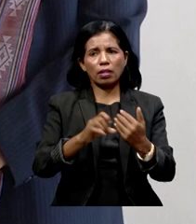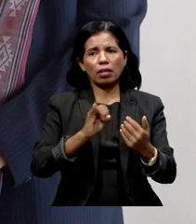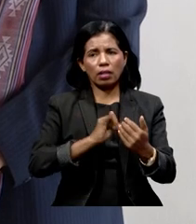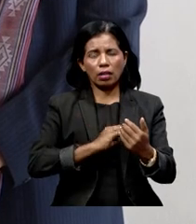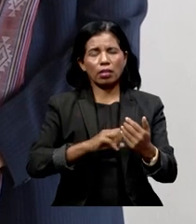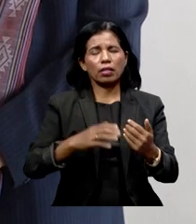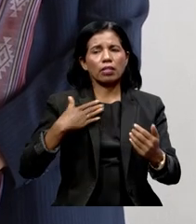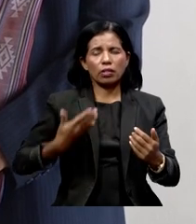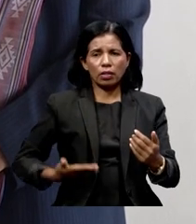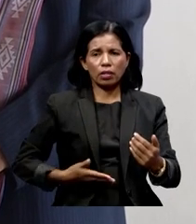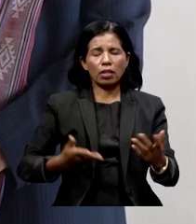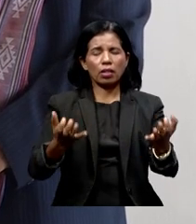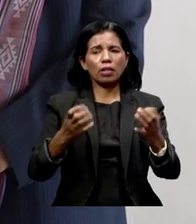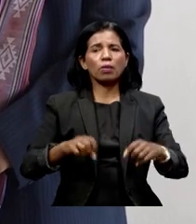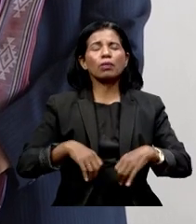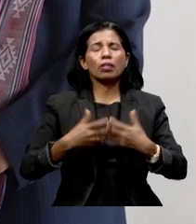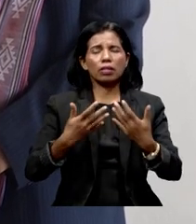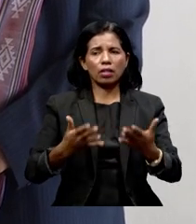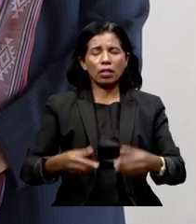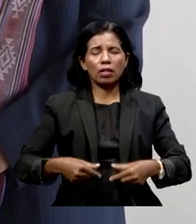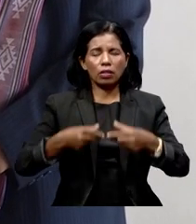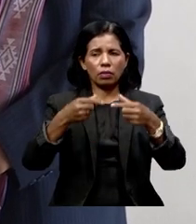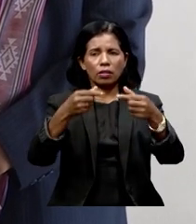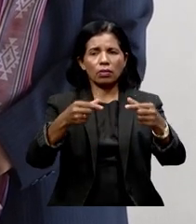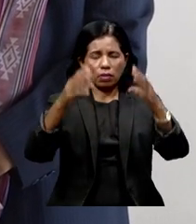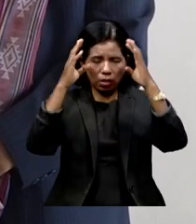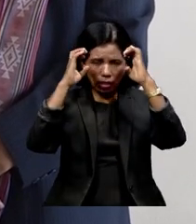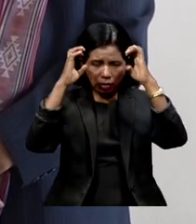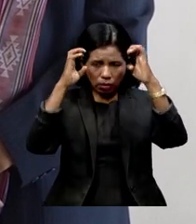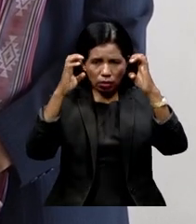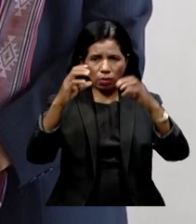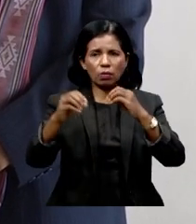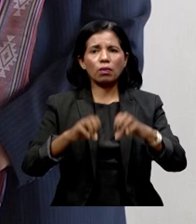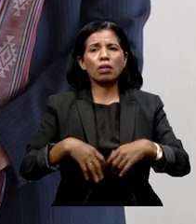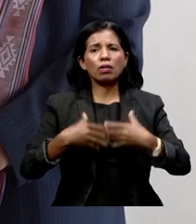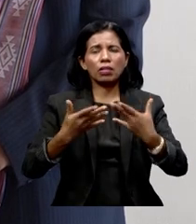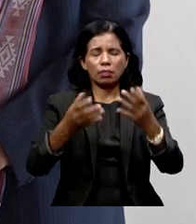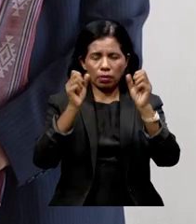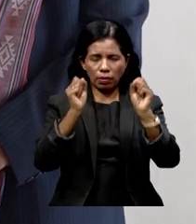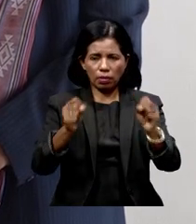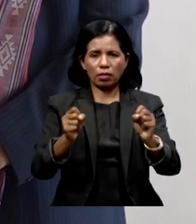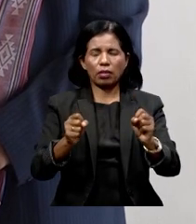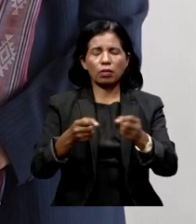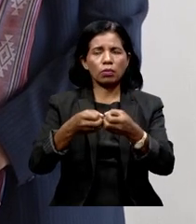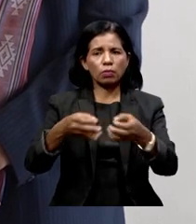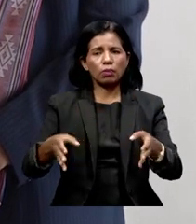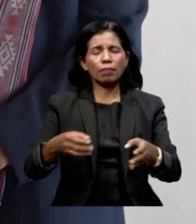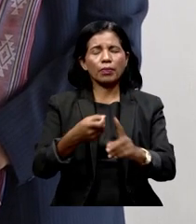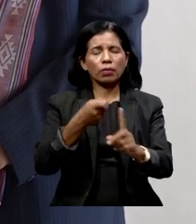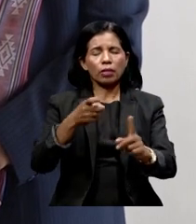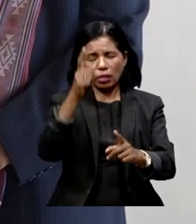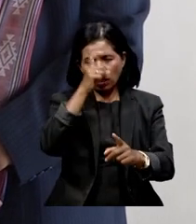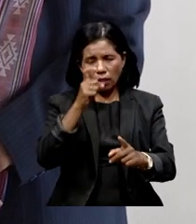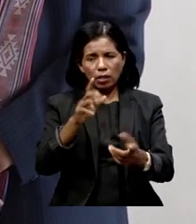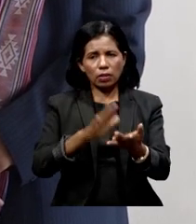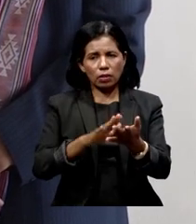né cara a tu oi nessa tu belo fu prevenção educação onde sama ka tu bele husi idade escolar né a tu